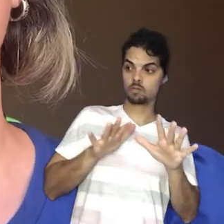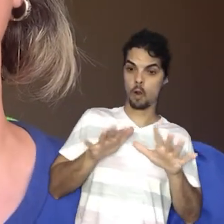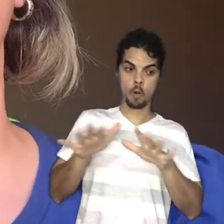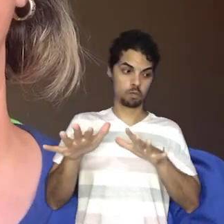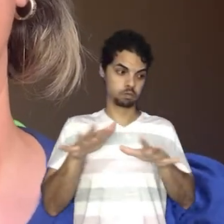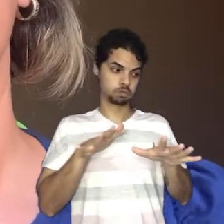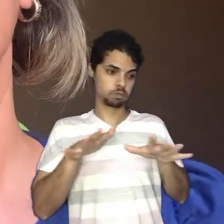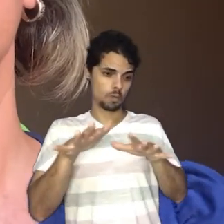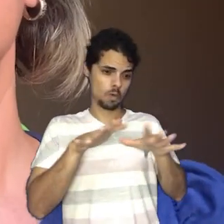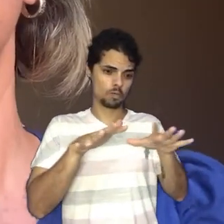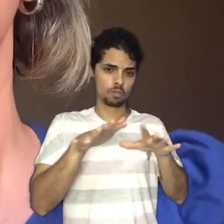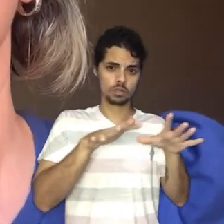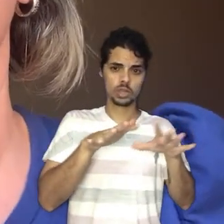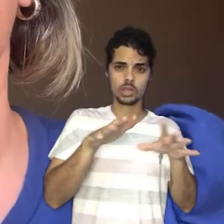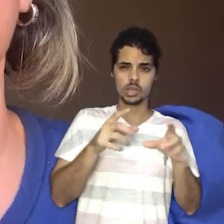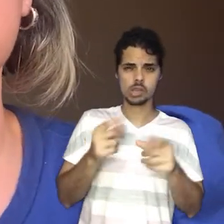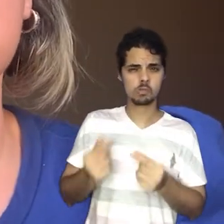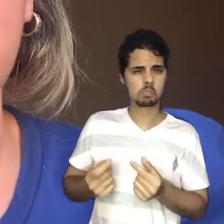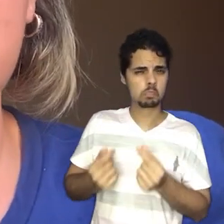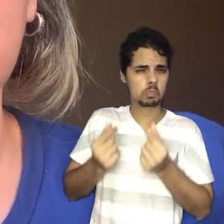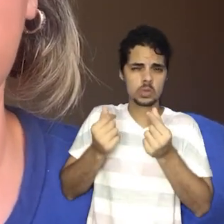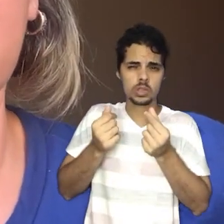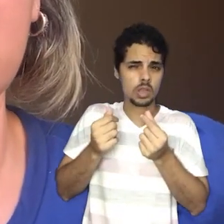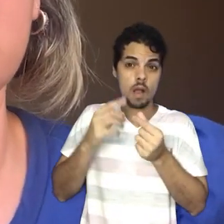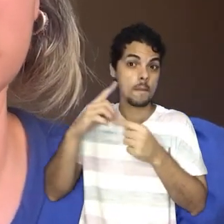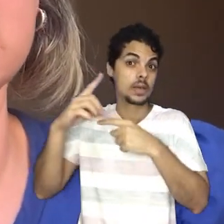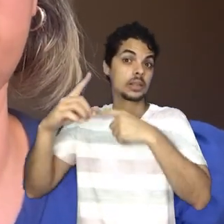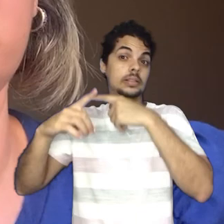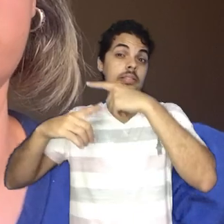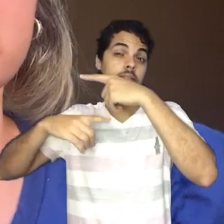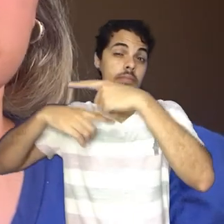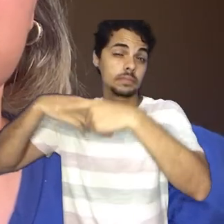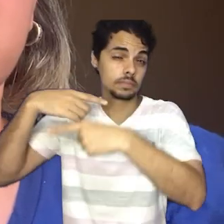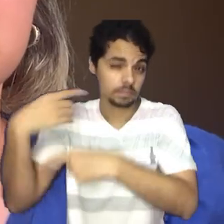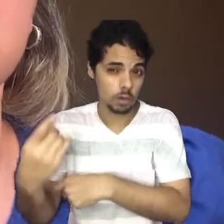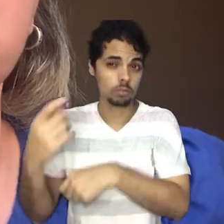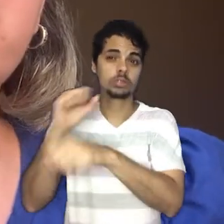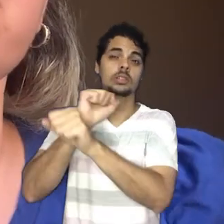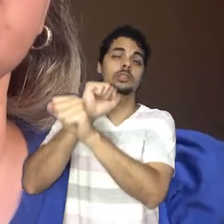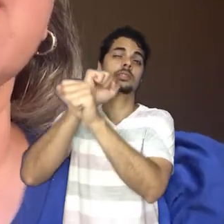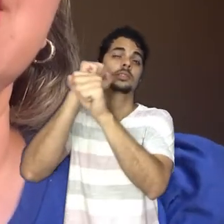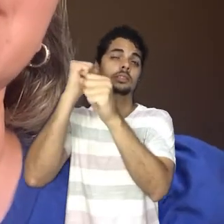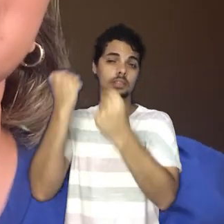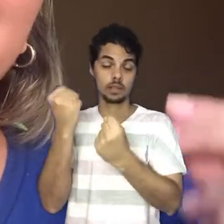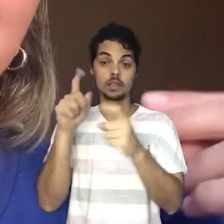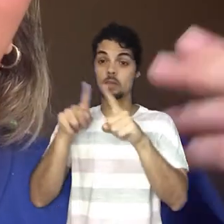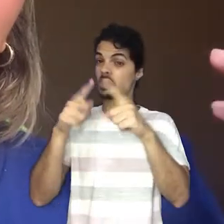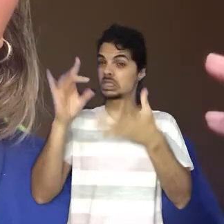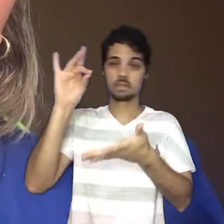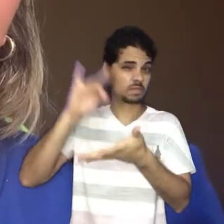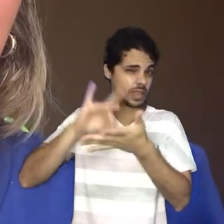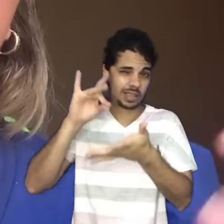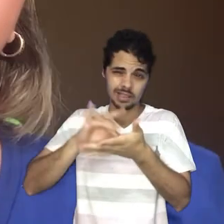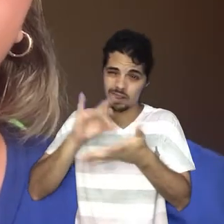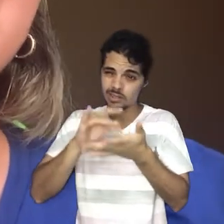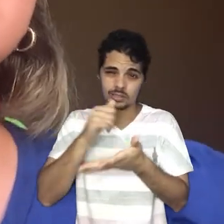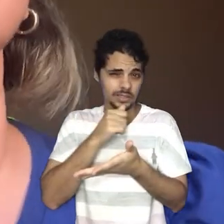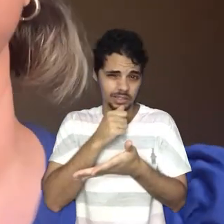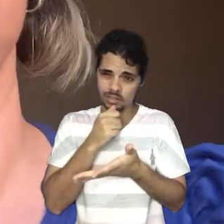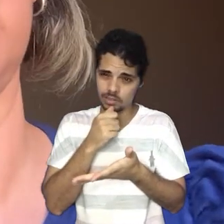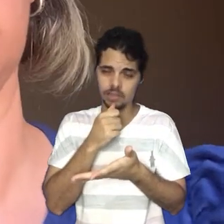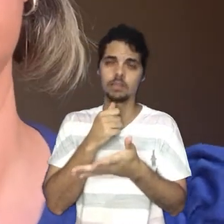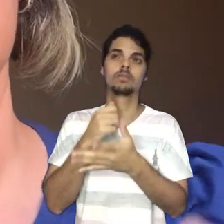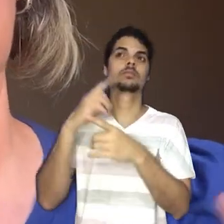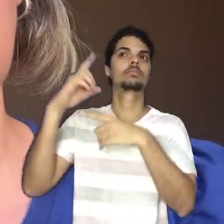conjecturando para o que vai ser a independência do Brasil, né, que nem é de fato,